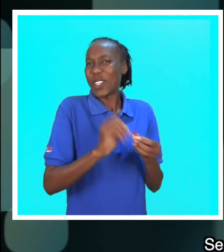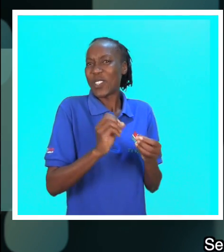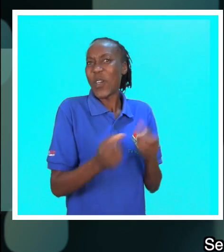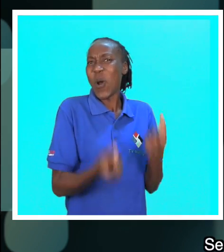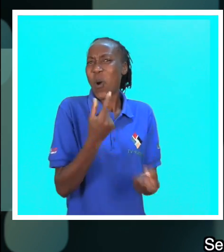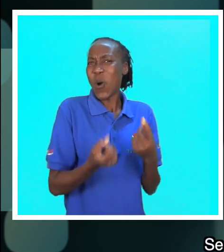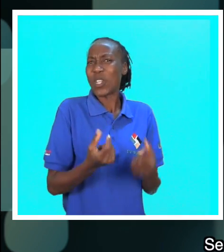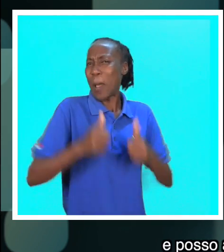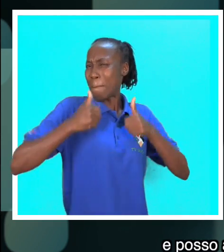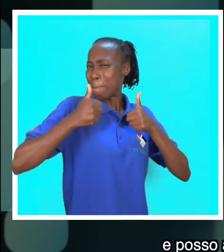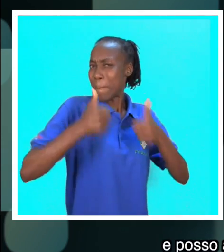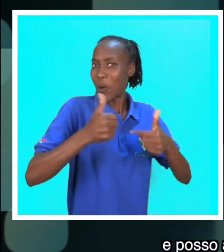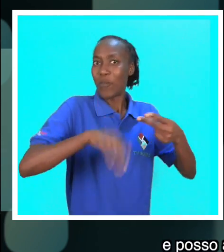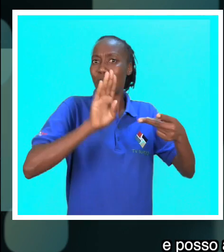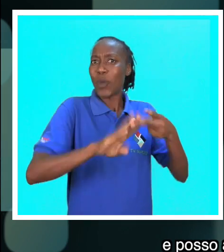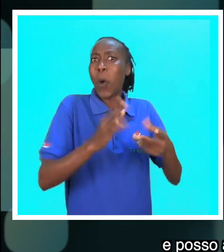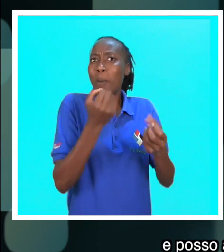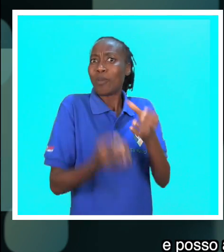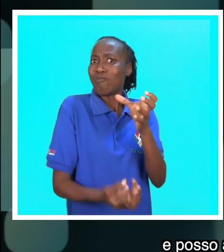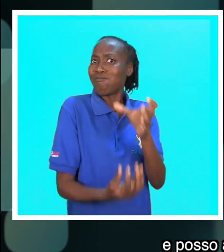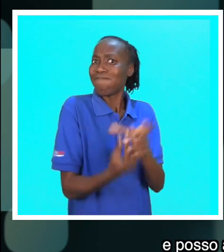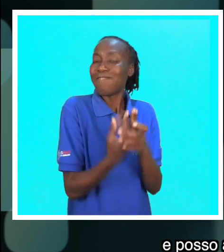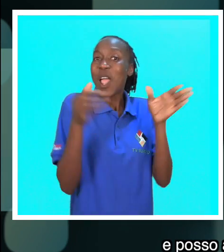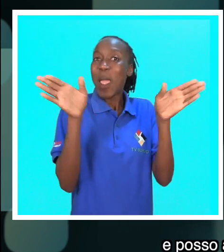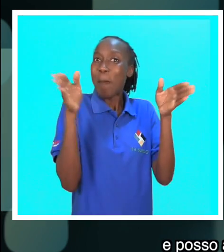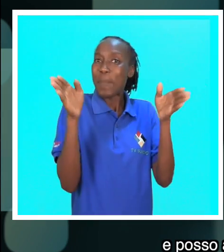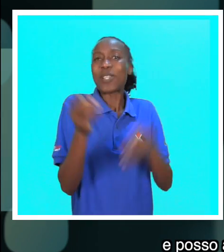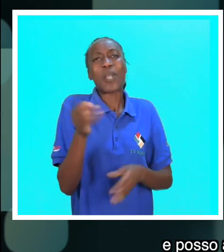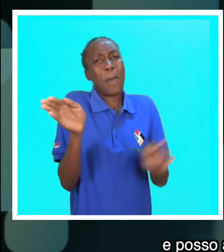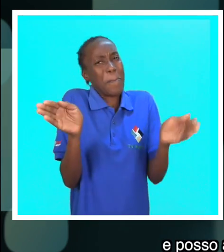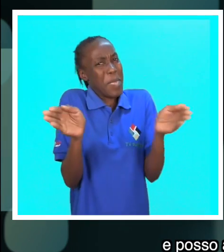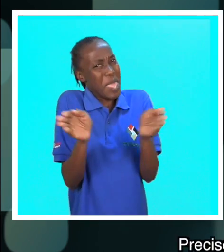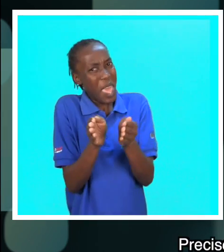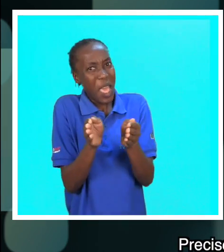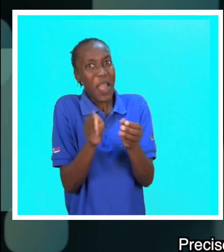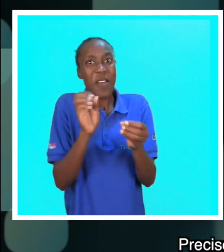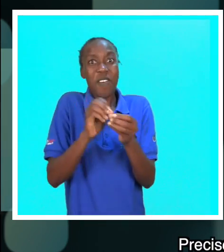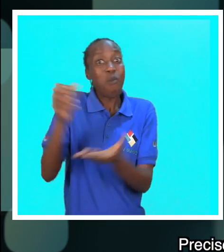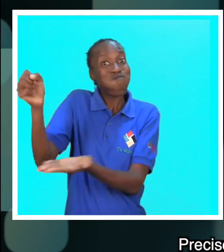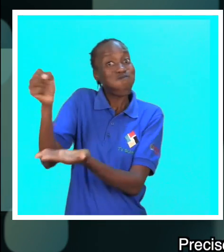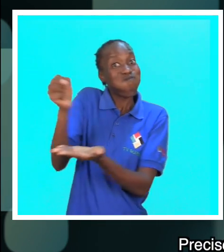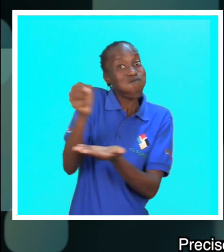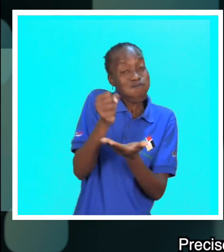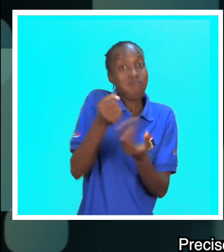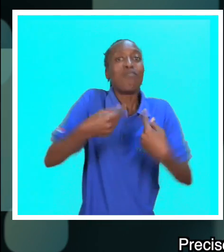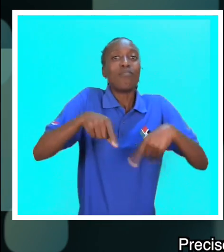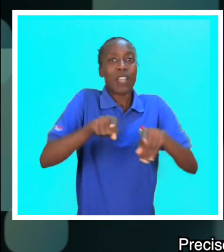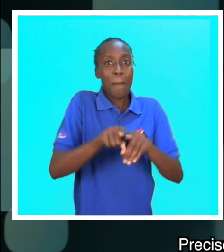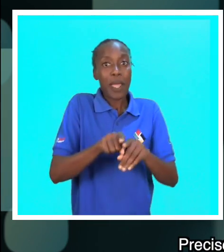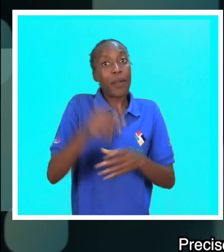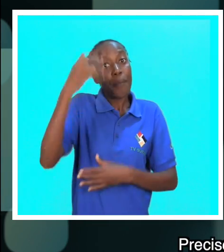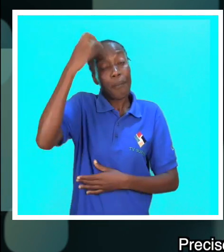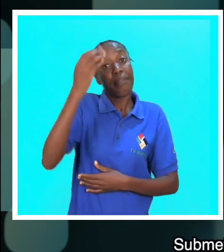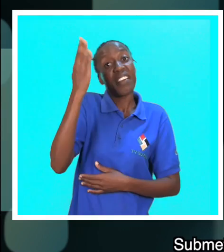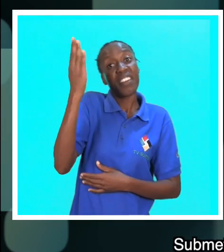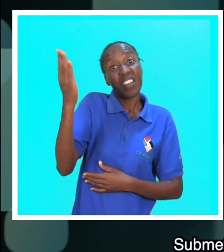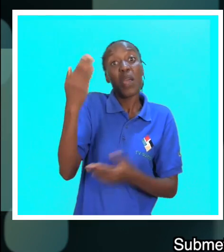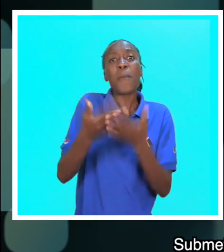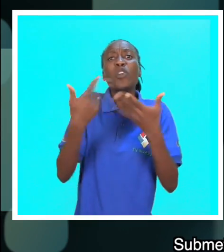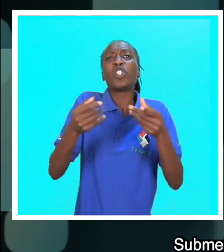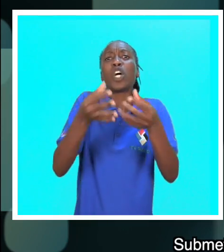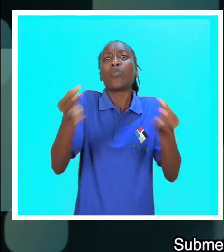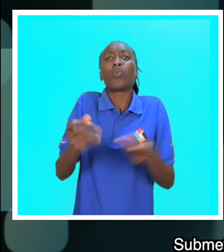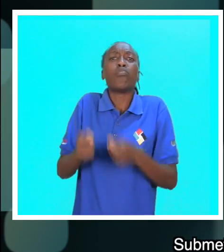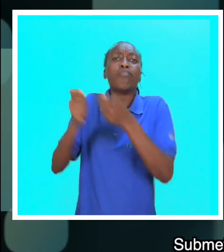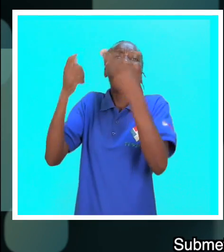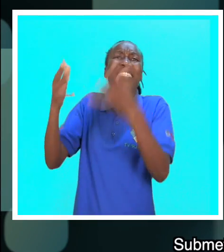boa coisa, posso criar pelo menos uma pequena empresa. E financiamento também, porque o governo também me deu